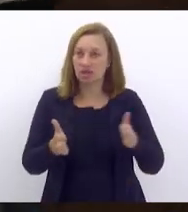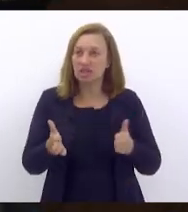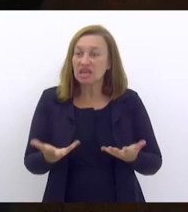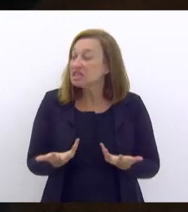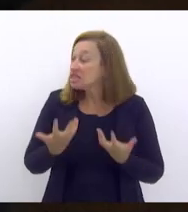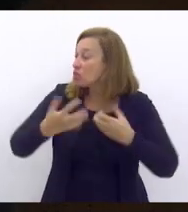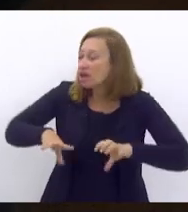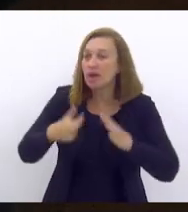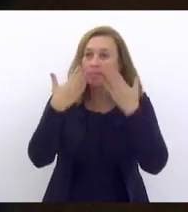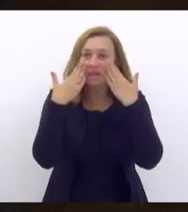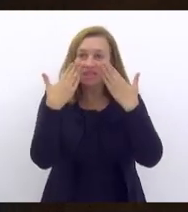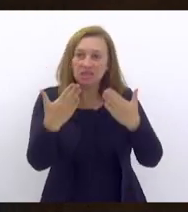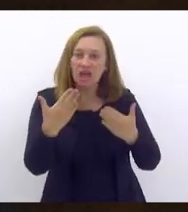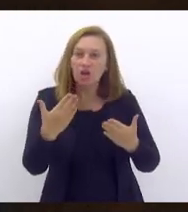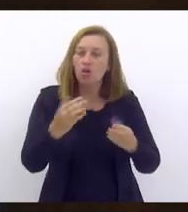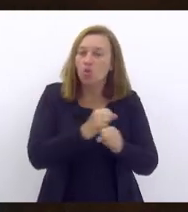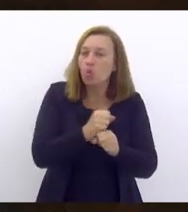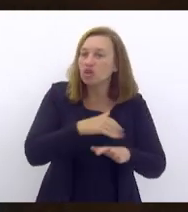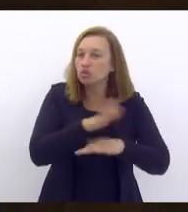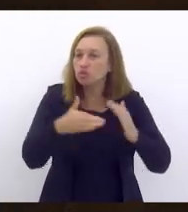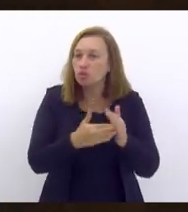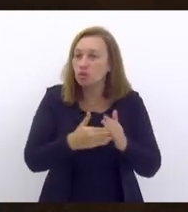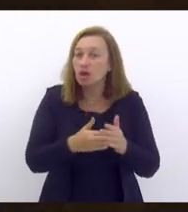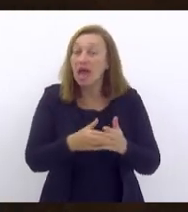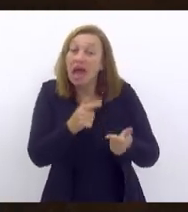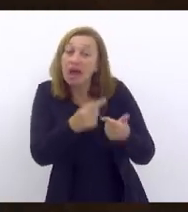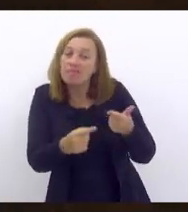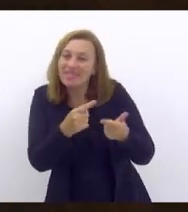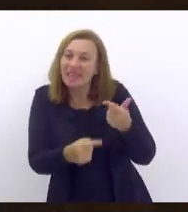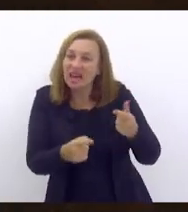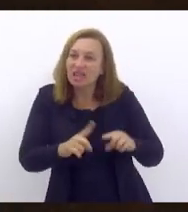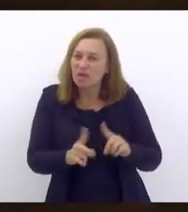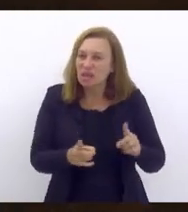quer apresentar o ano integral, apresenta a metade.